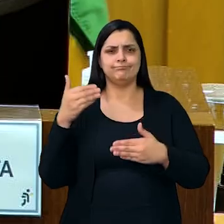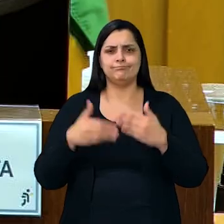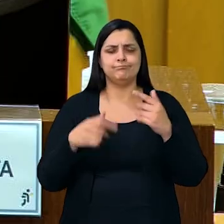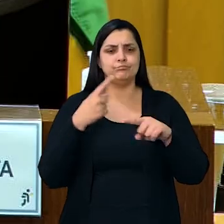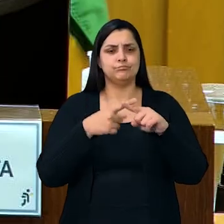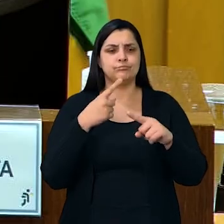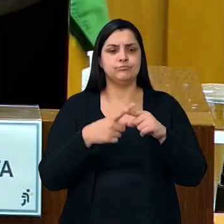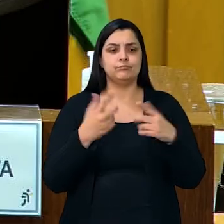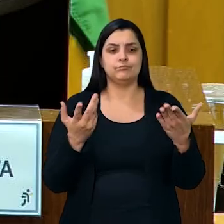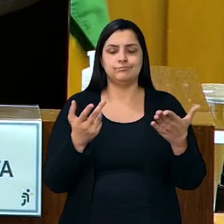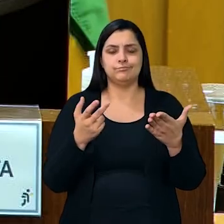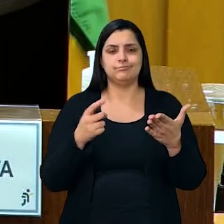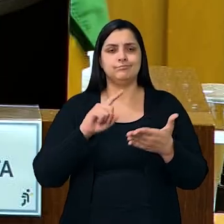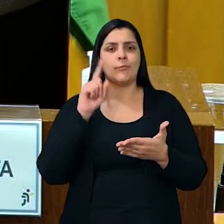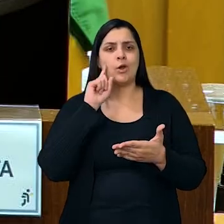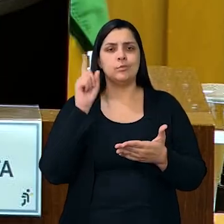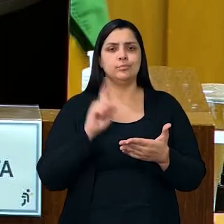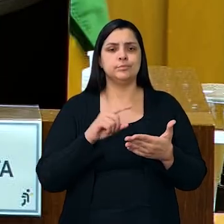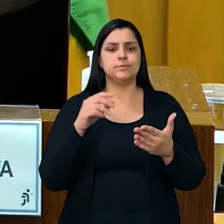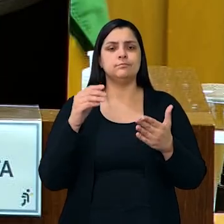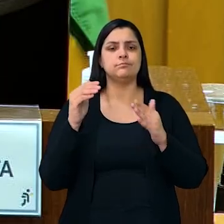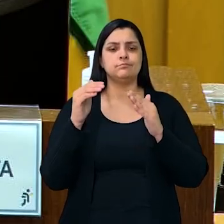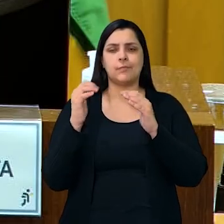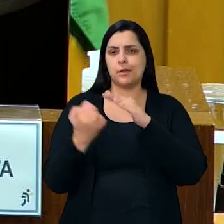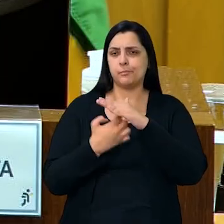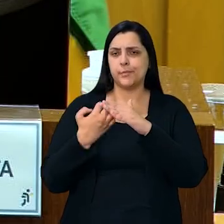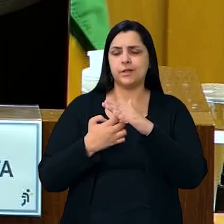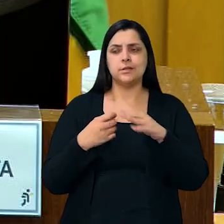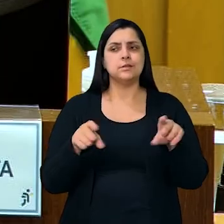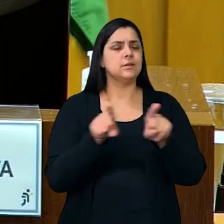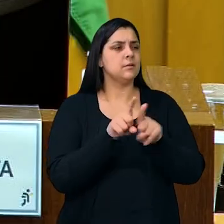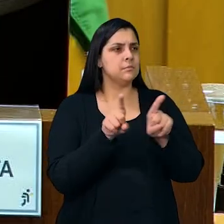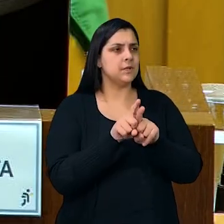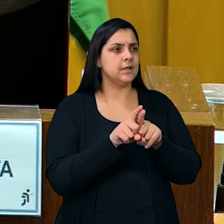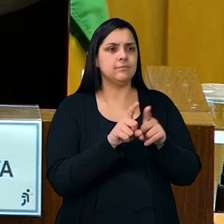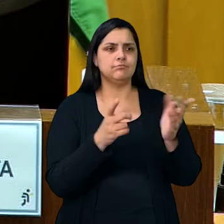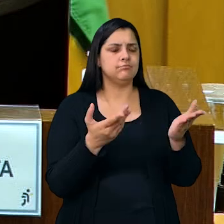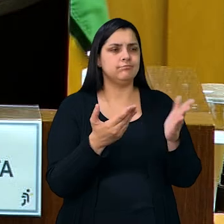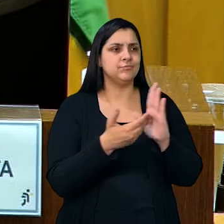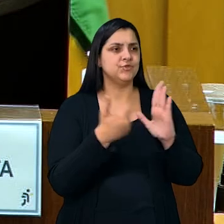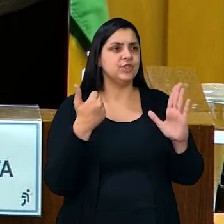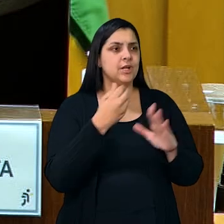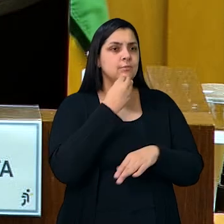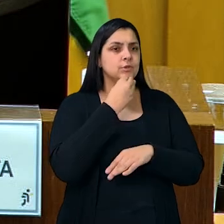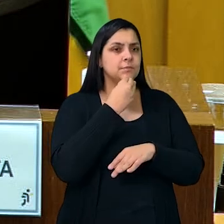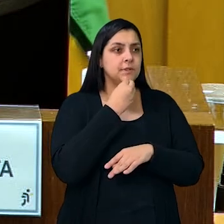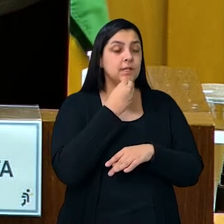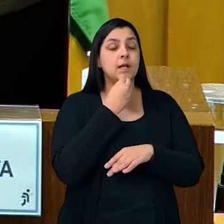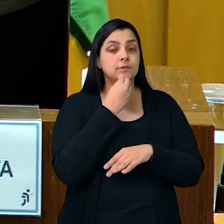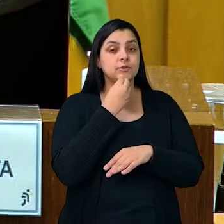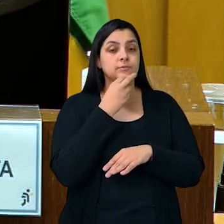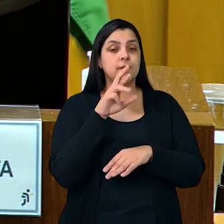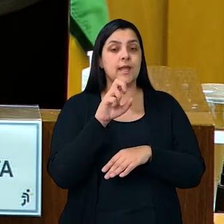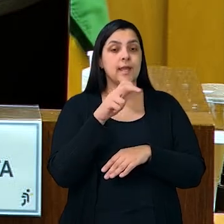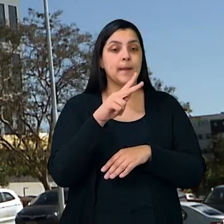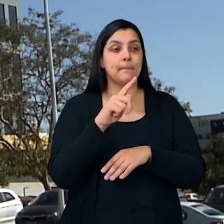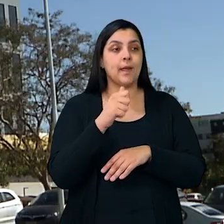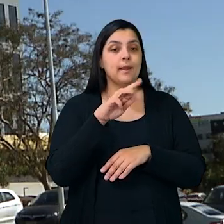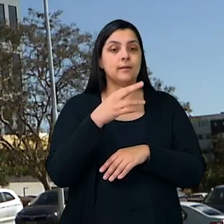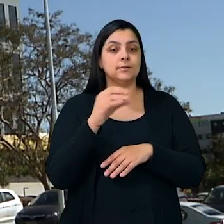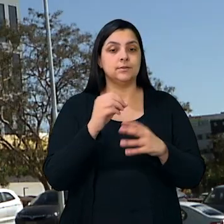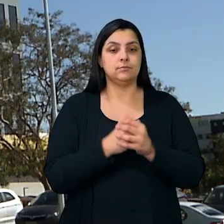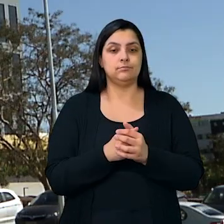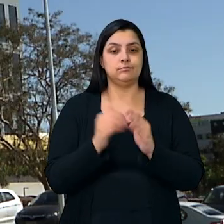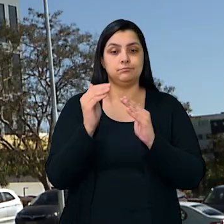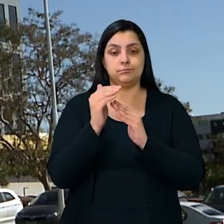ao reconhecer a ilicitude da conduta da empresa e, ao mesmo tempo, afastar a possibilidade de reparação. O